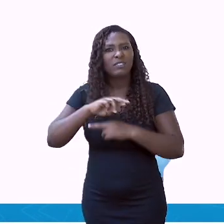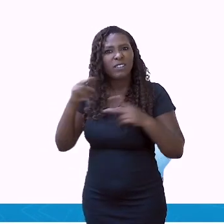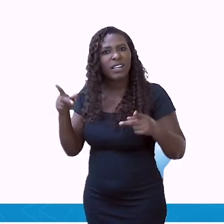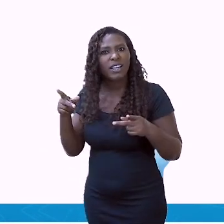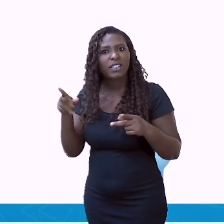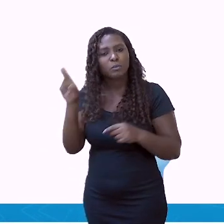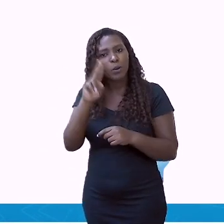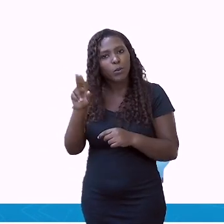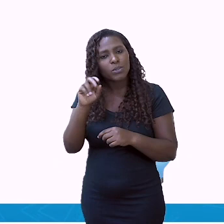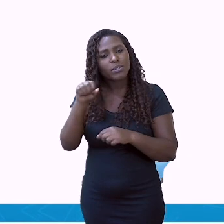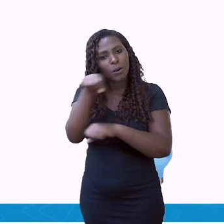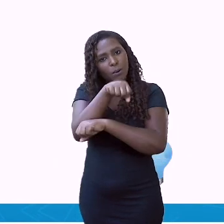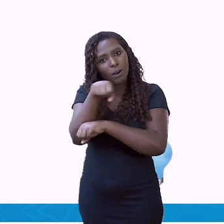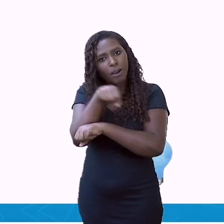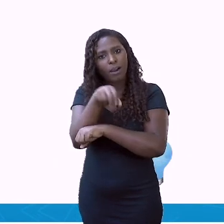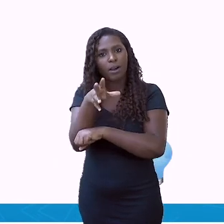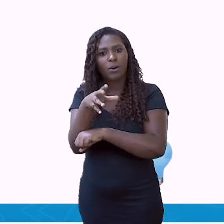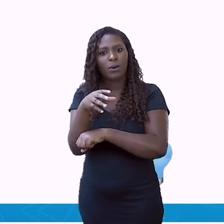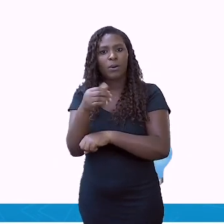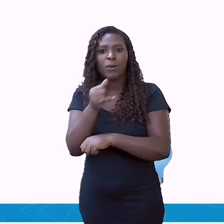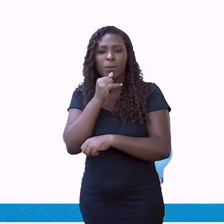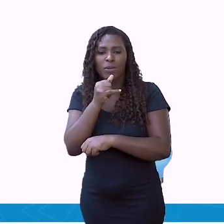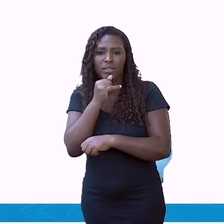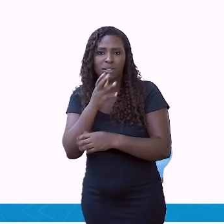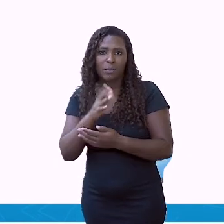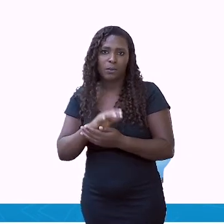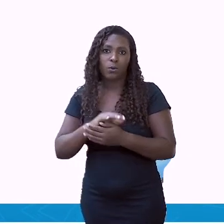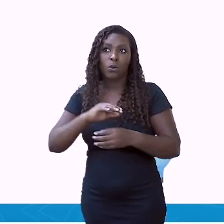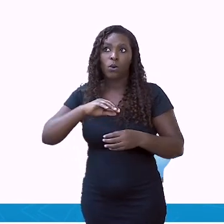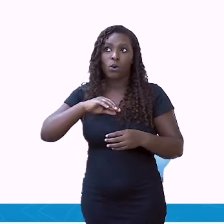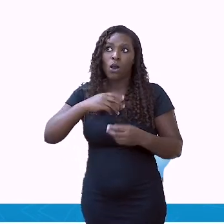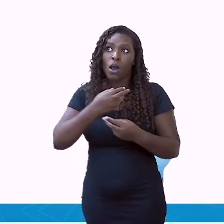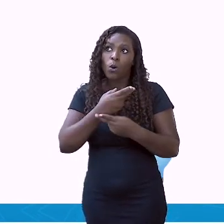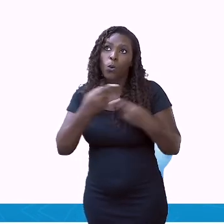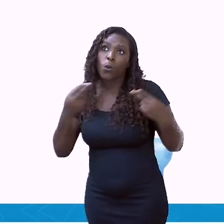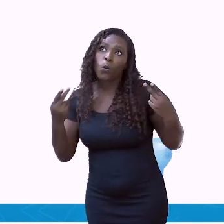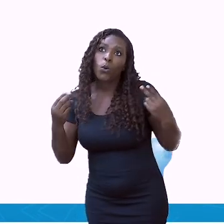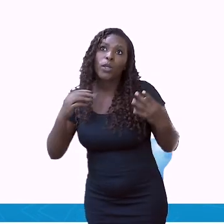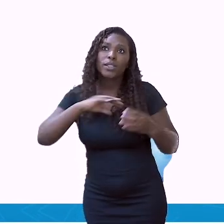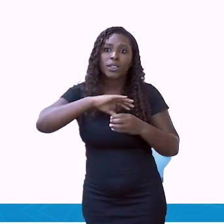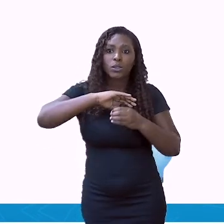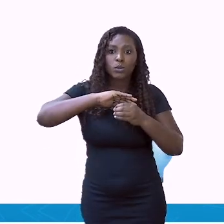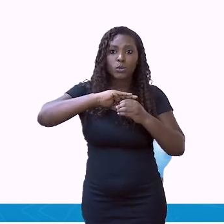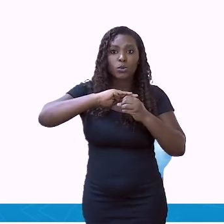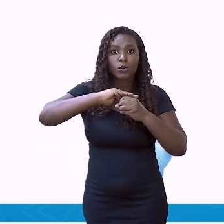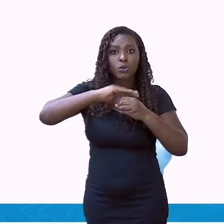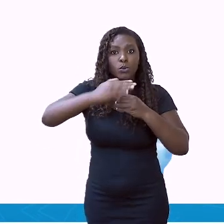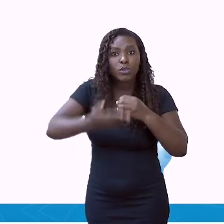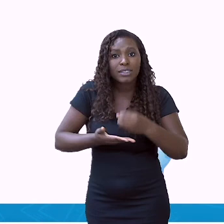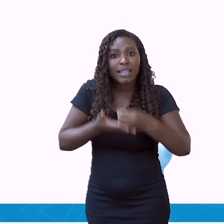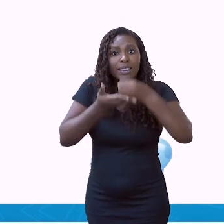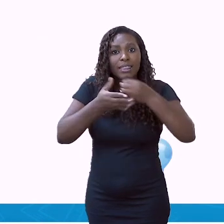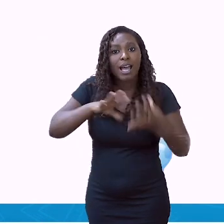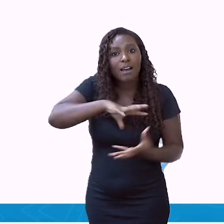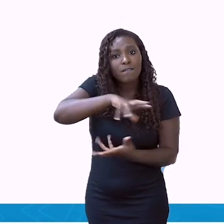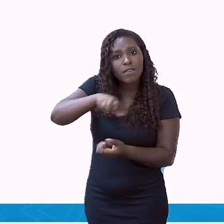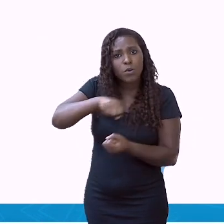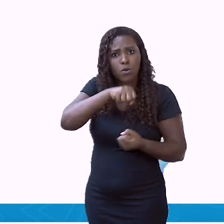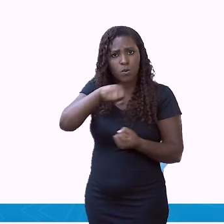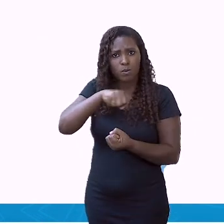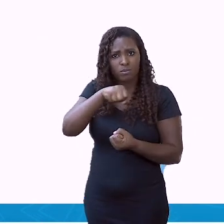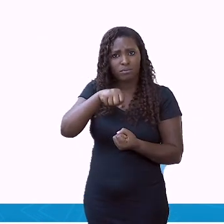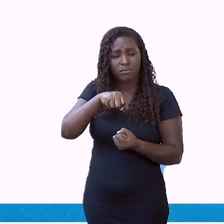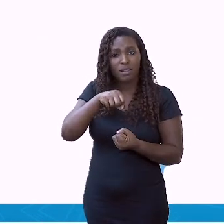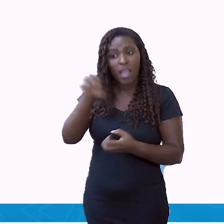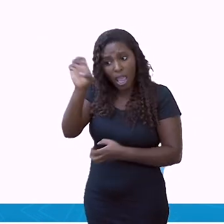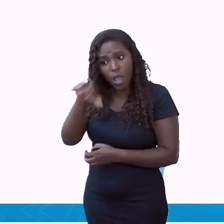Mas e no Brasil, que é um país continental, será que ela vai resolver o problema? É algo que nós temos que pensar. Mas um